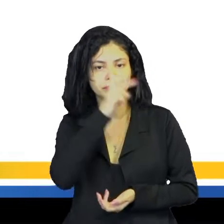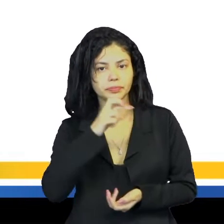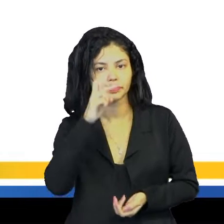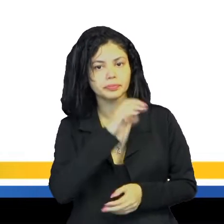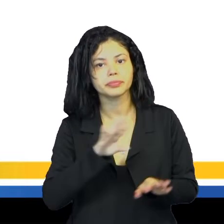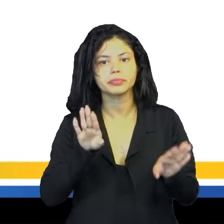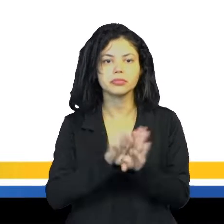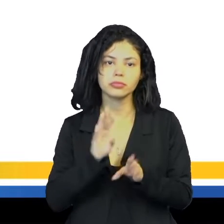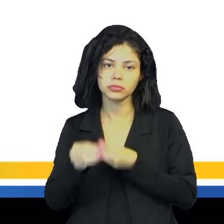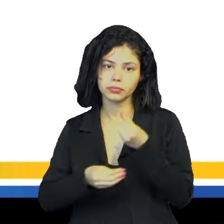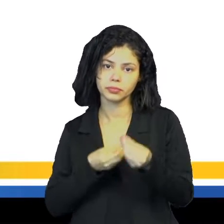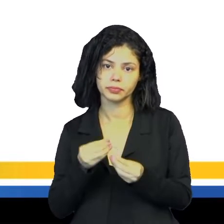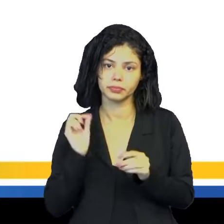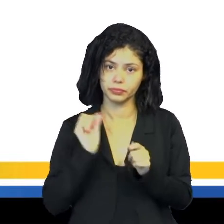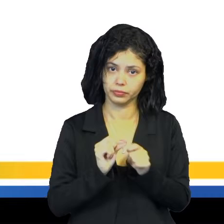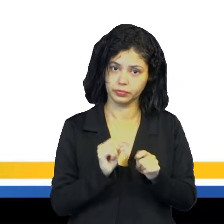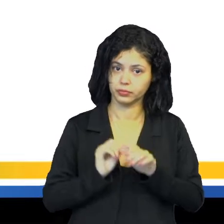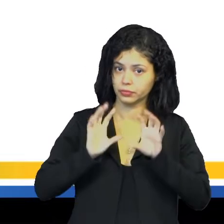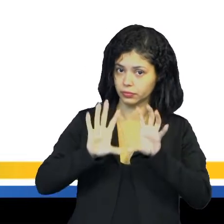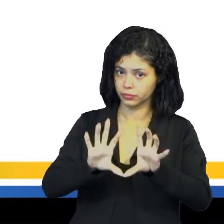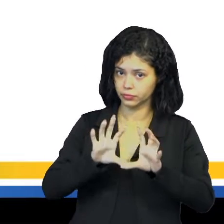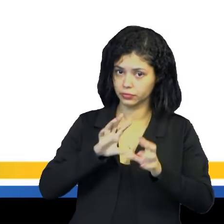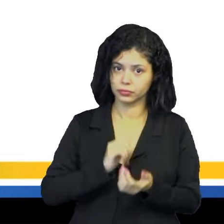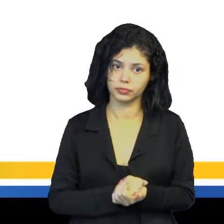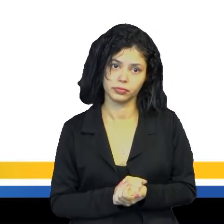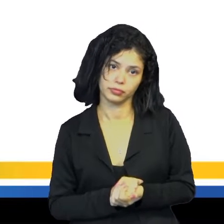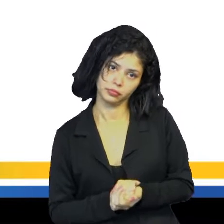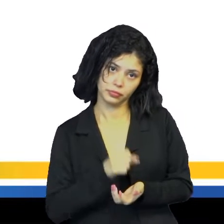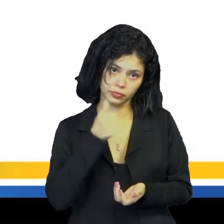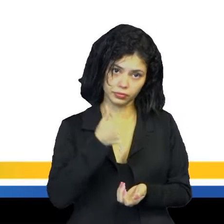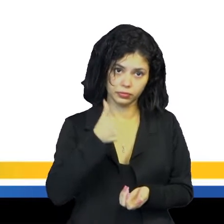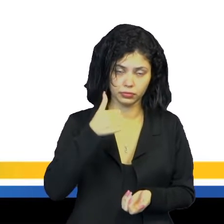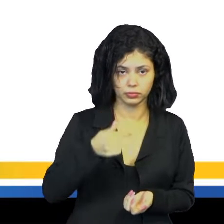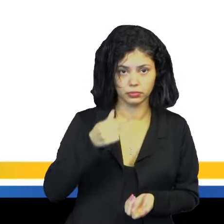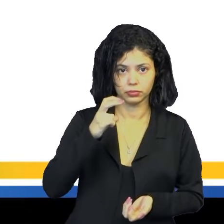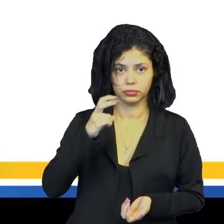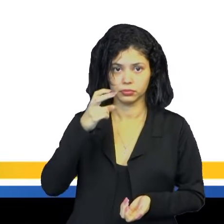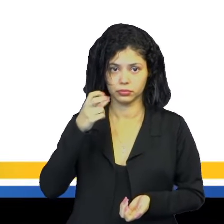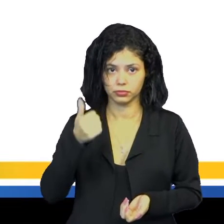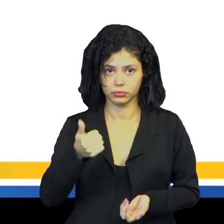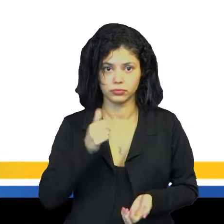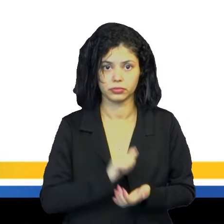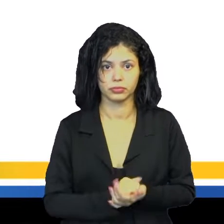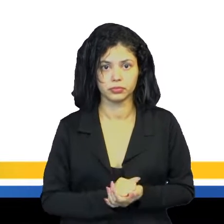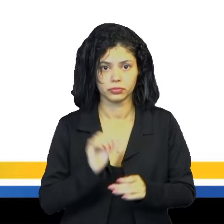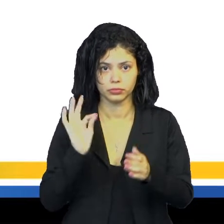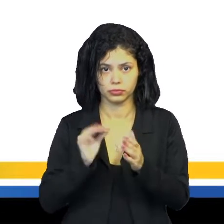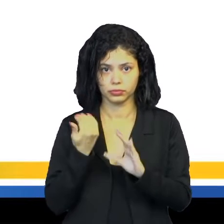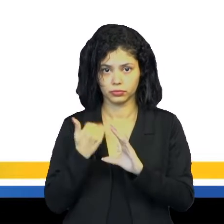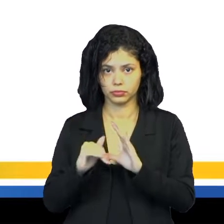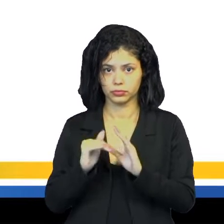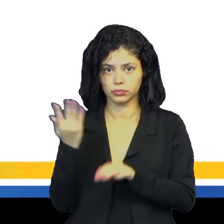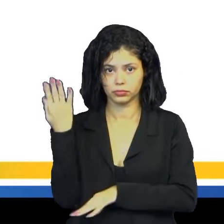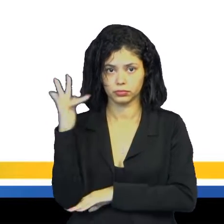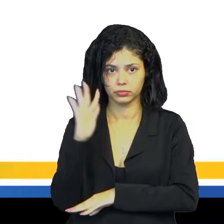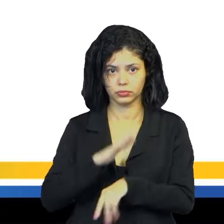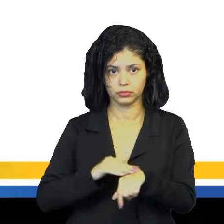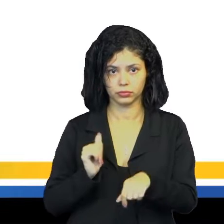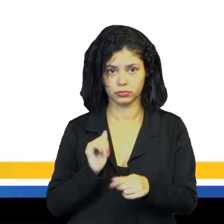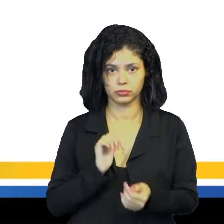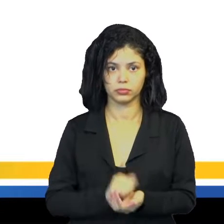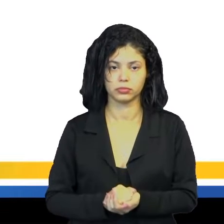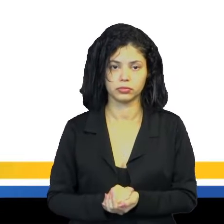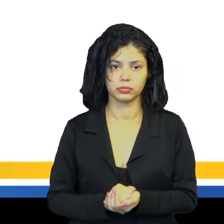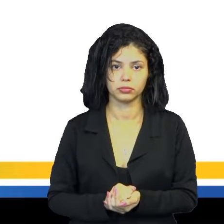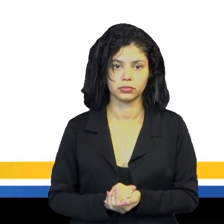analisar como os iluministas fizeram isso. Em 1751, foi publicado na França uma chamada obra,